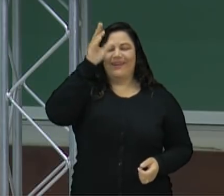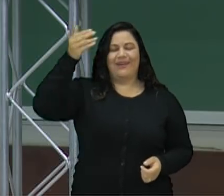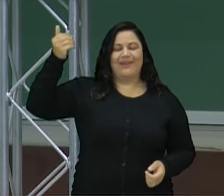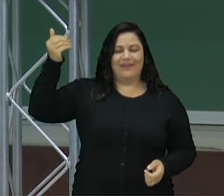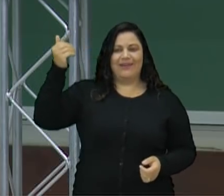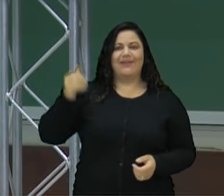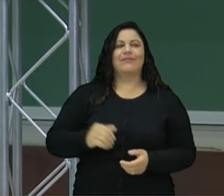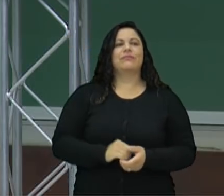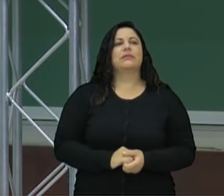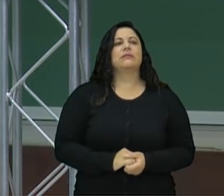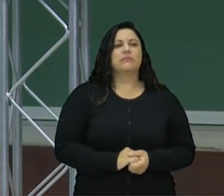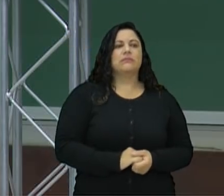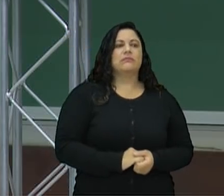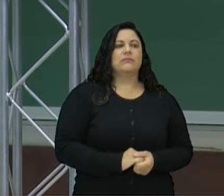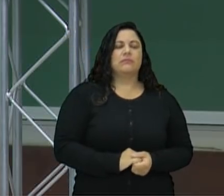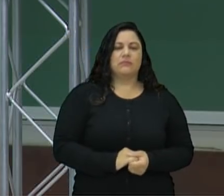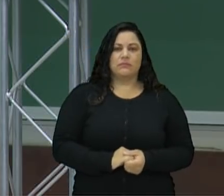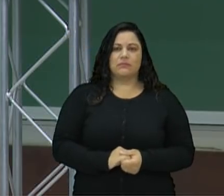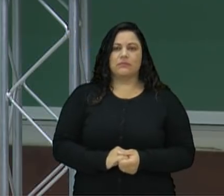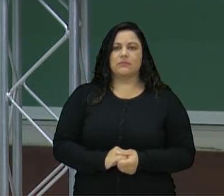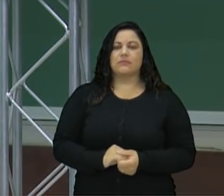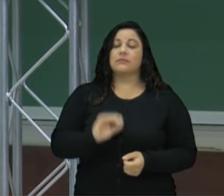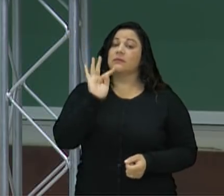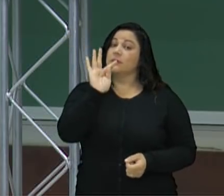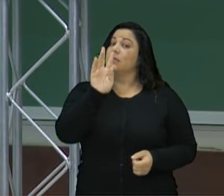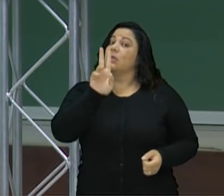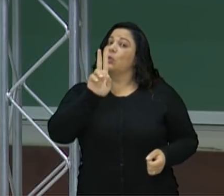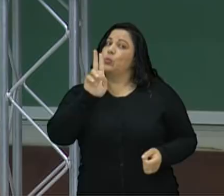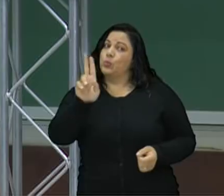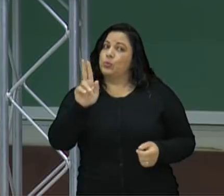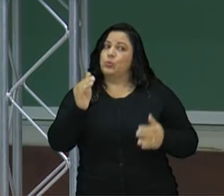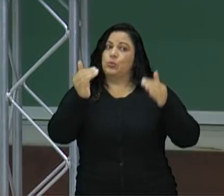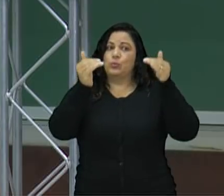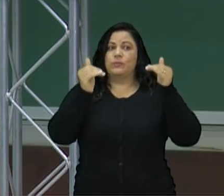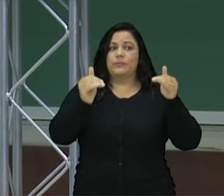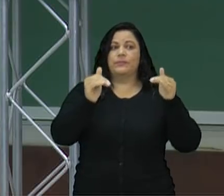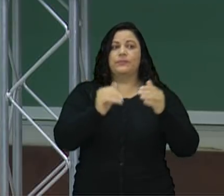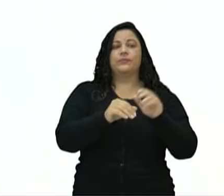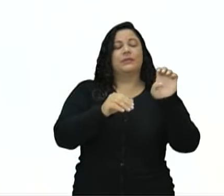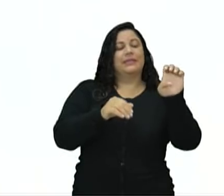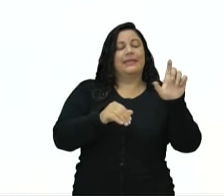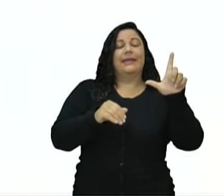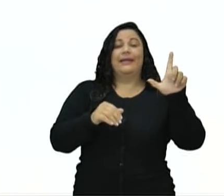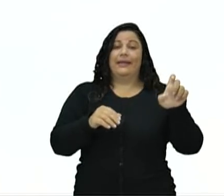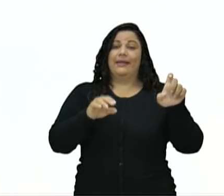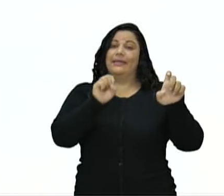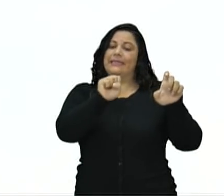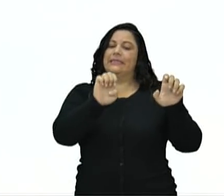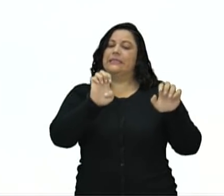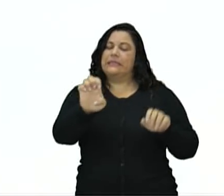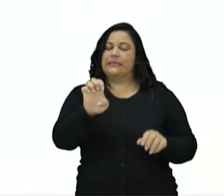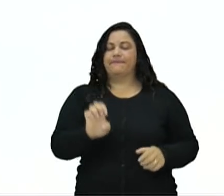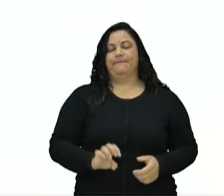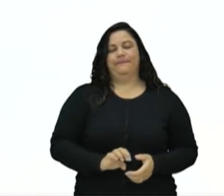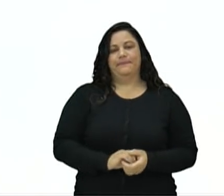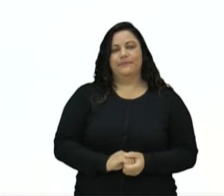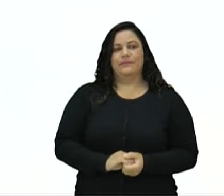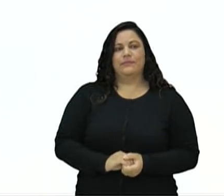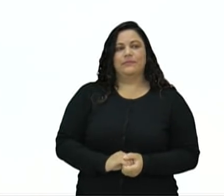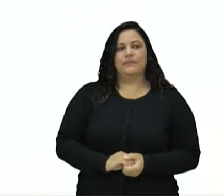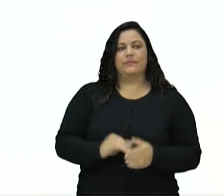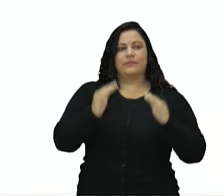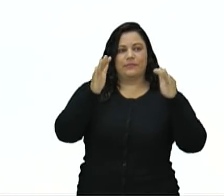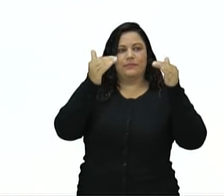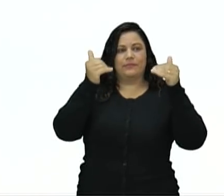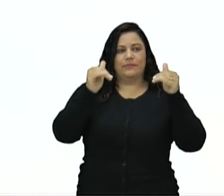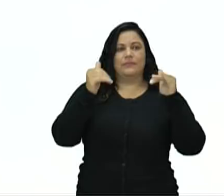que corresponde à segunda pessoa do singular, que é o tu, né? E ele se lembra. Nós nos lembramos, vós vos lembrais e